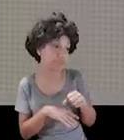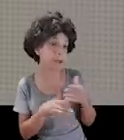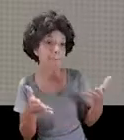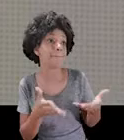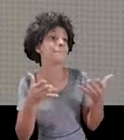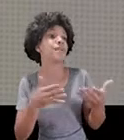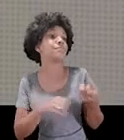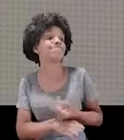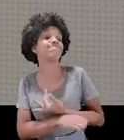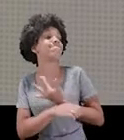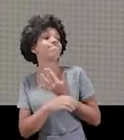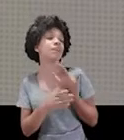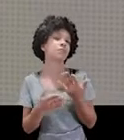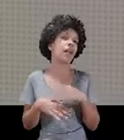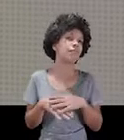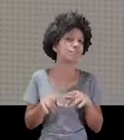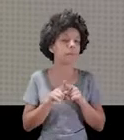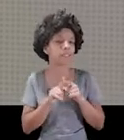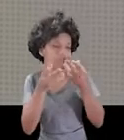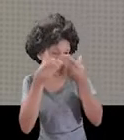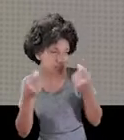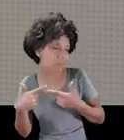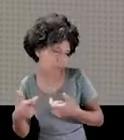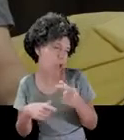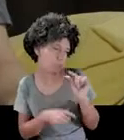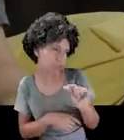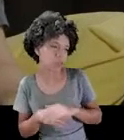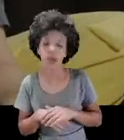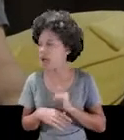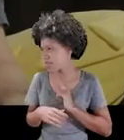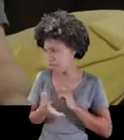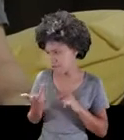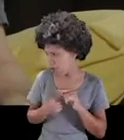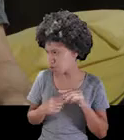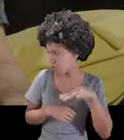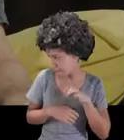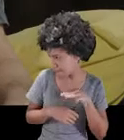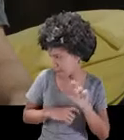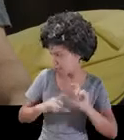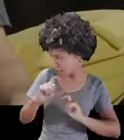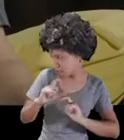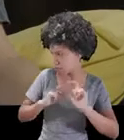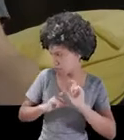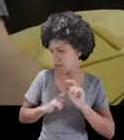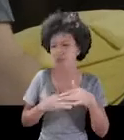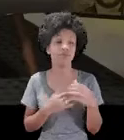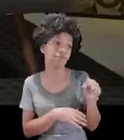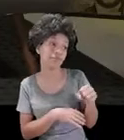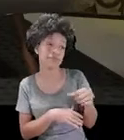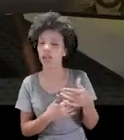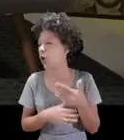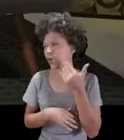isso que tem para levantar espírito e para se distrair também pouquinho tem muita coisa acontecendo lá de meme né então